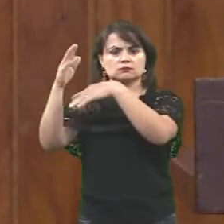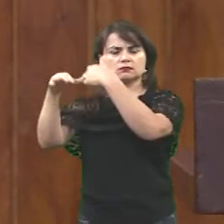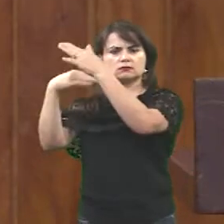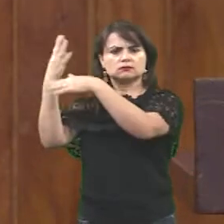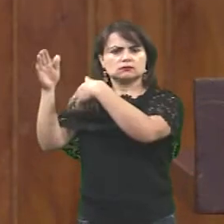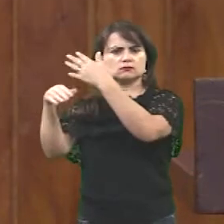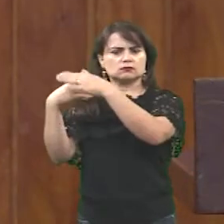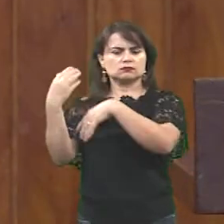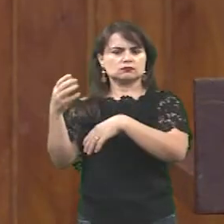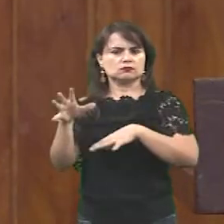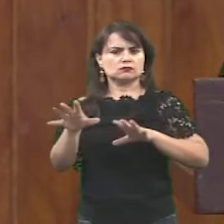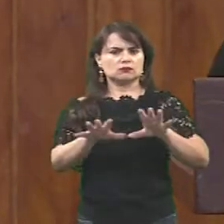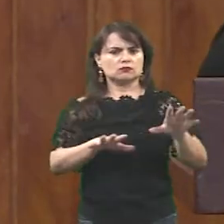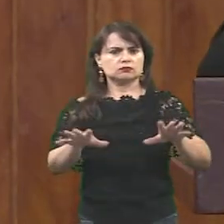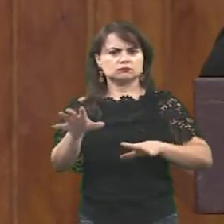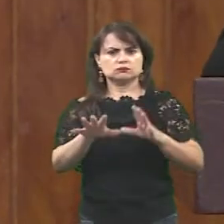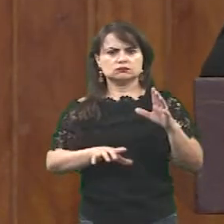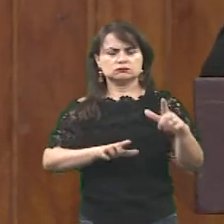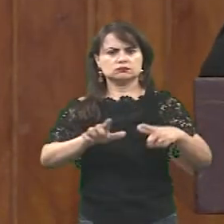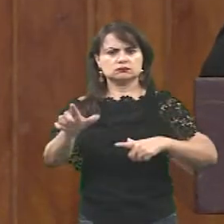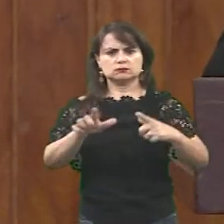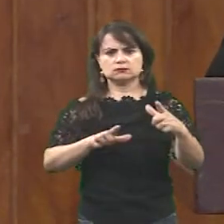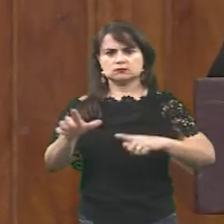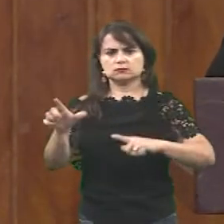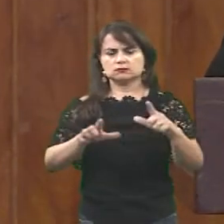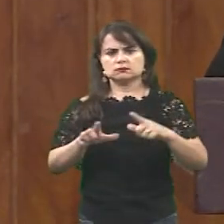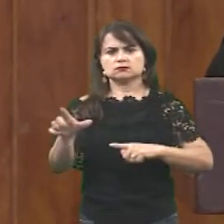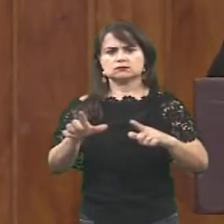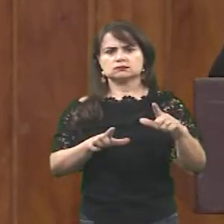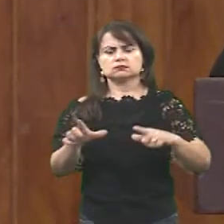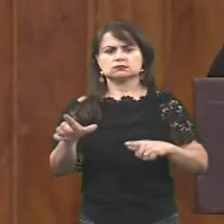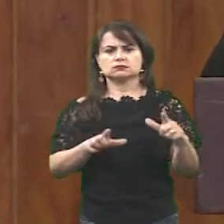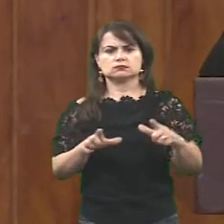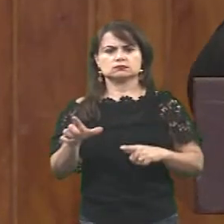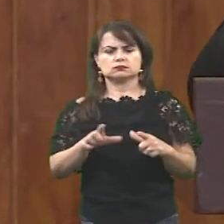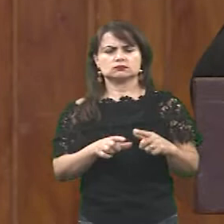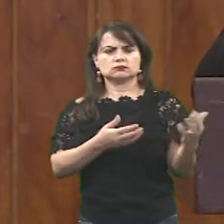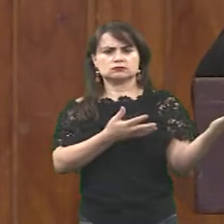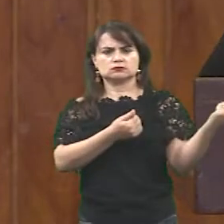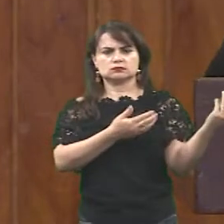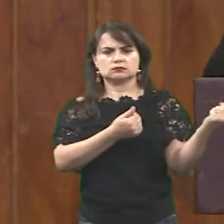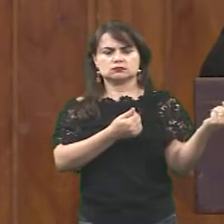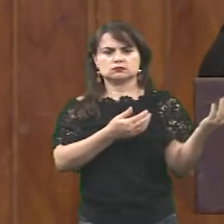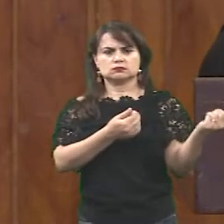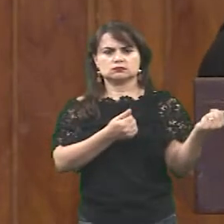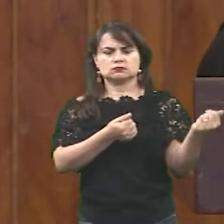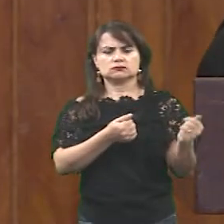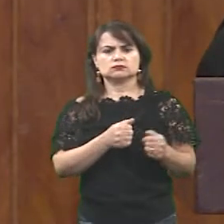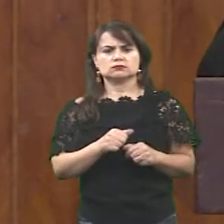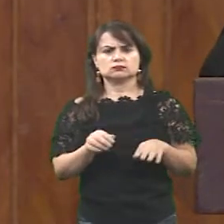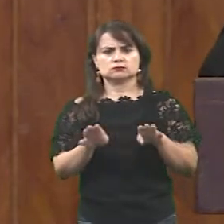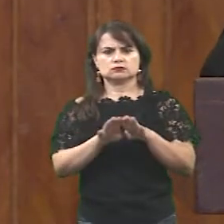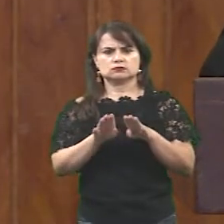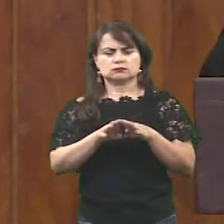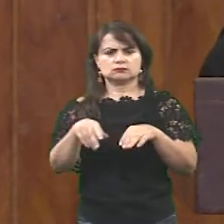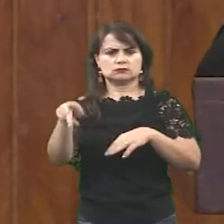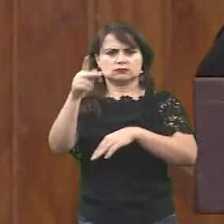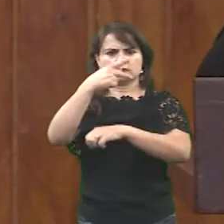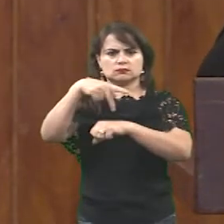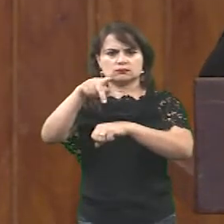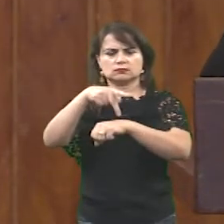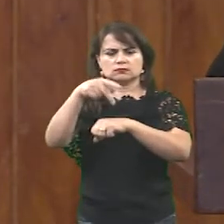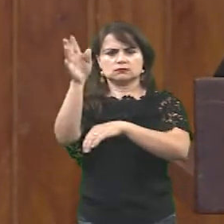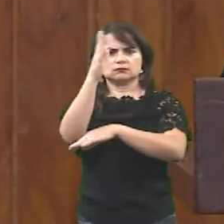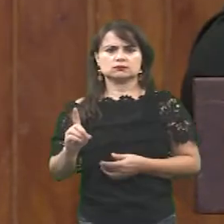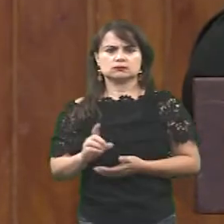suas ações e que exercitam nossa juventude e mocidade para o exercício da nacionalidade